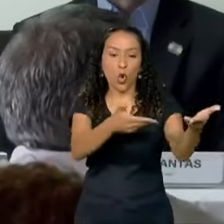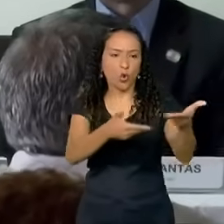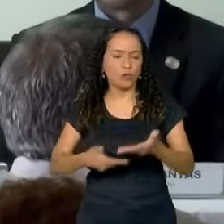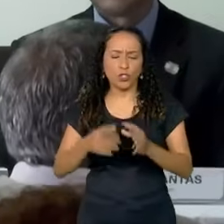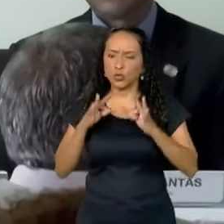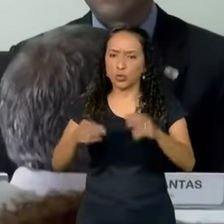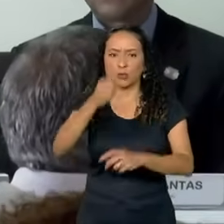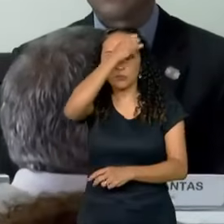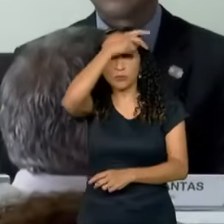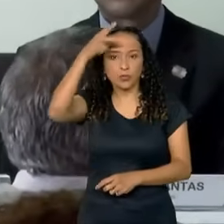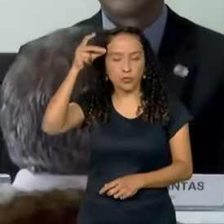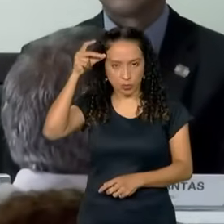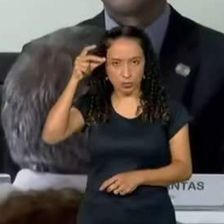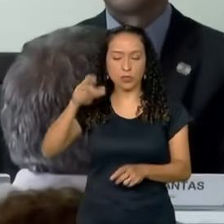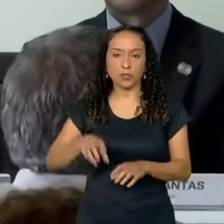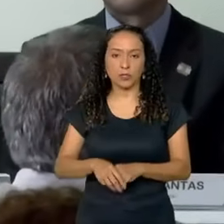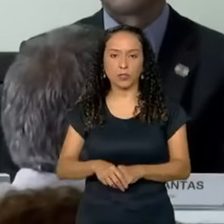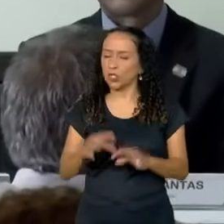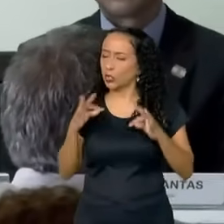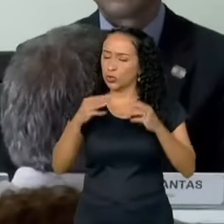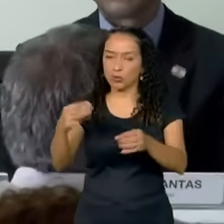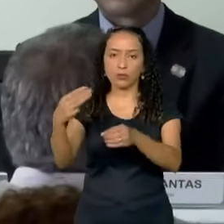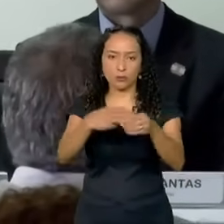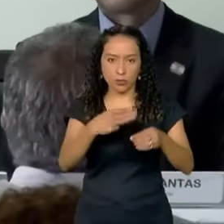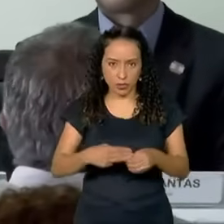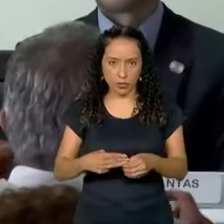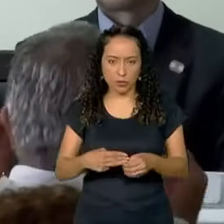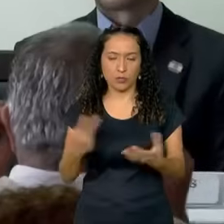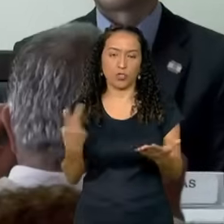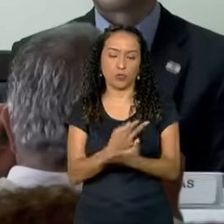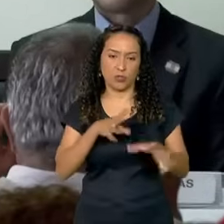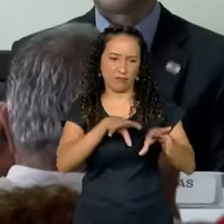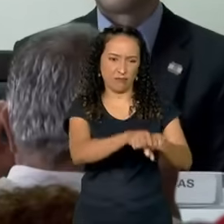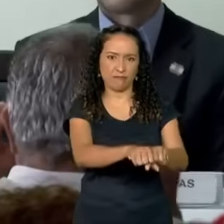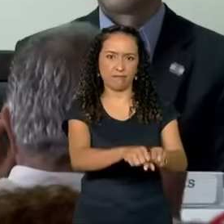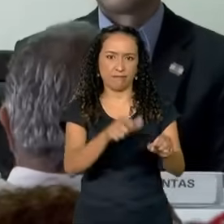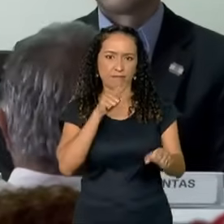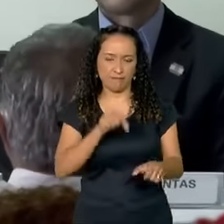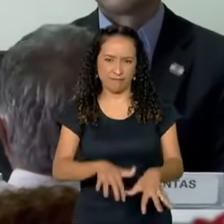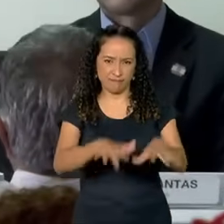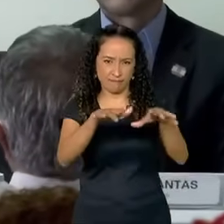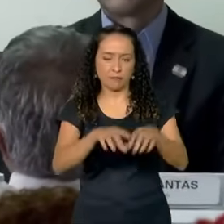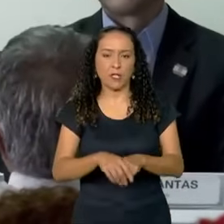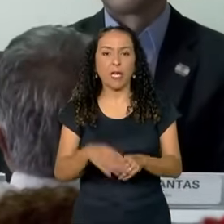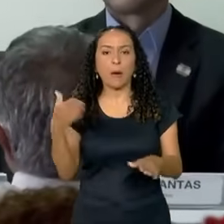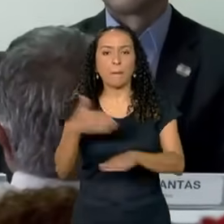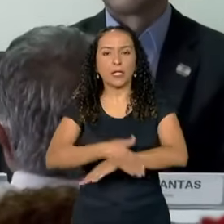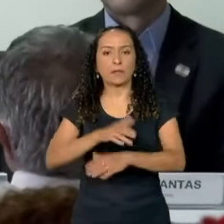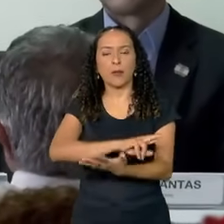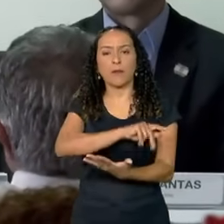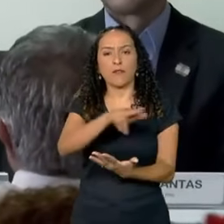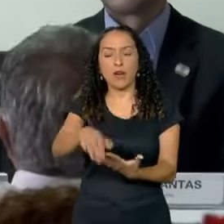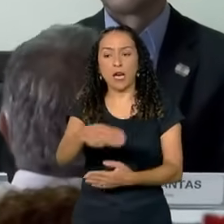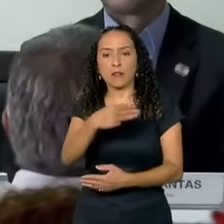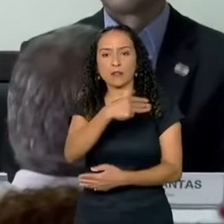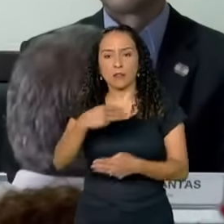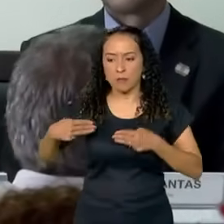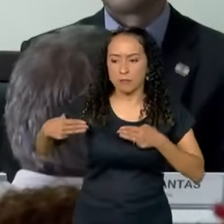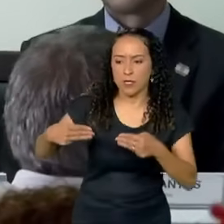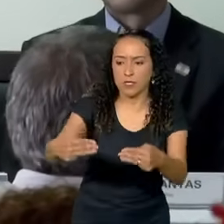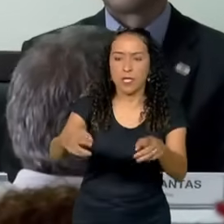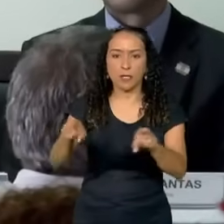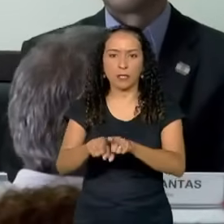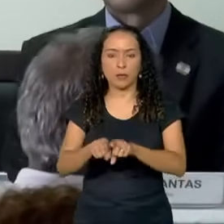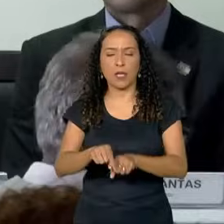as prefeituras de todos os municípios atingidos, com a participação de vários ministérios, com a participação